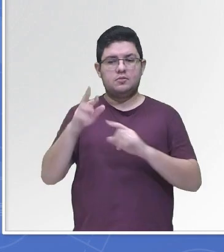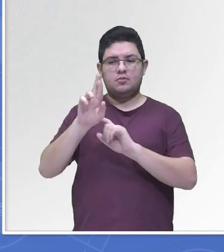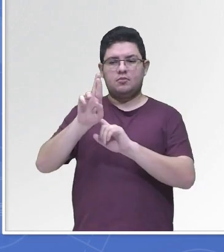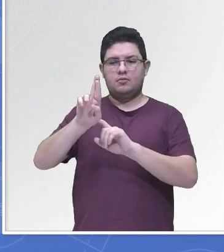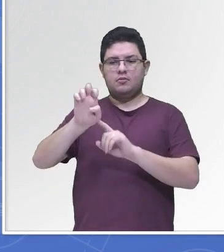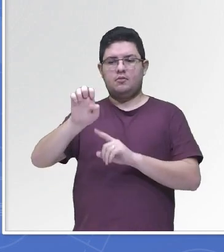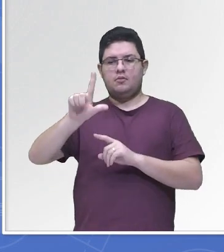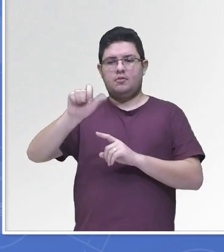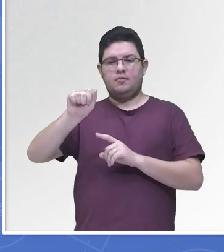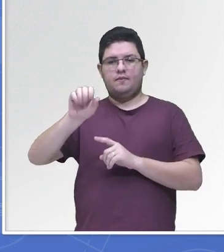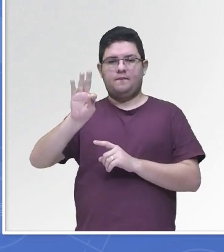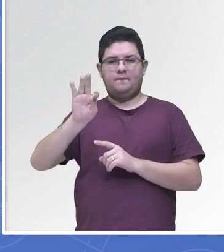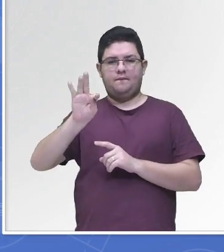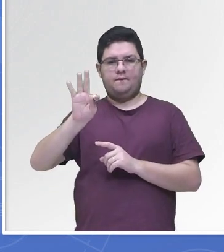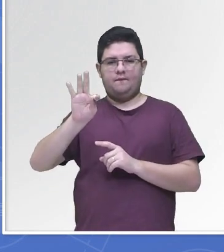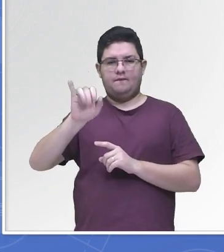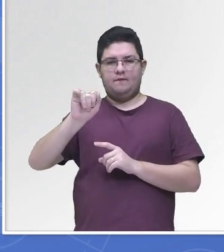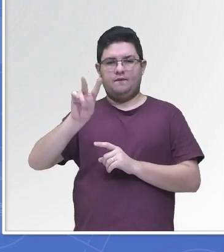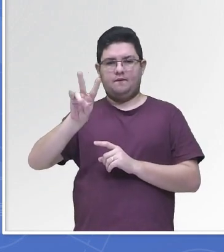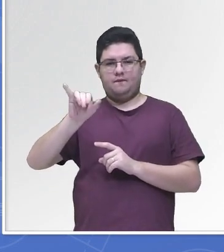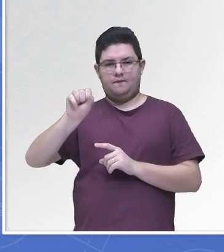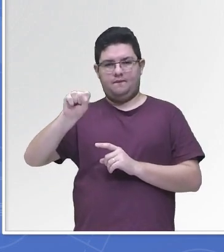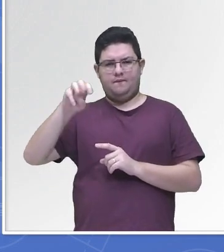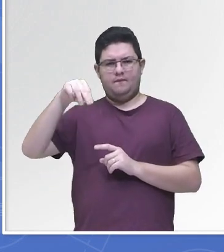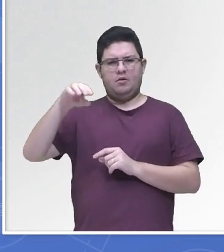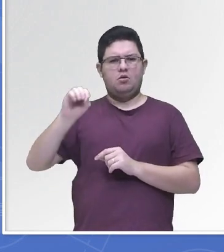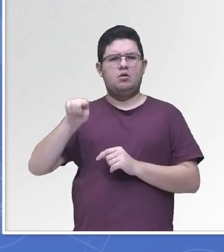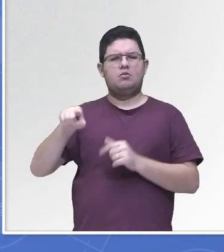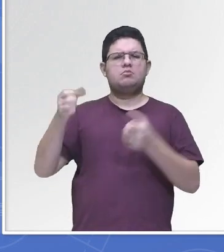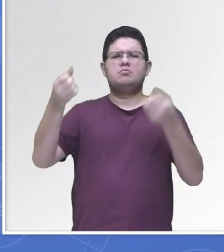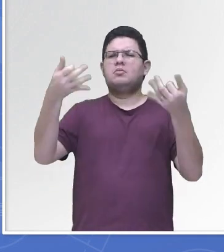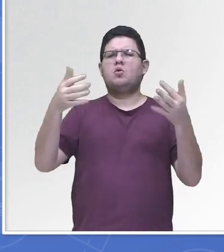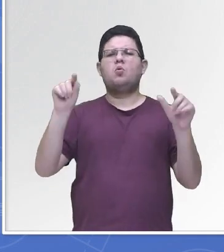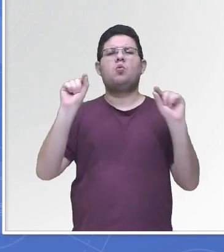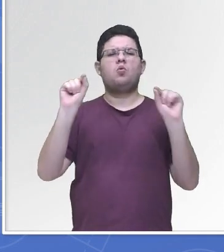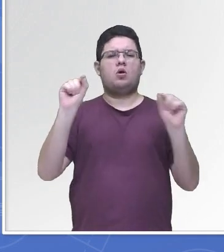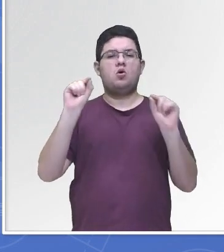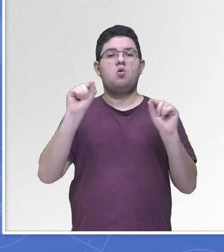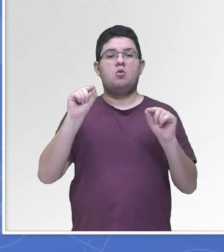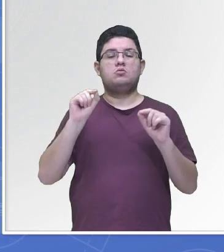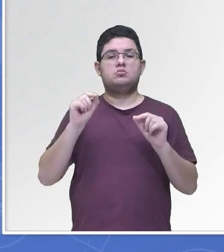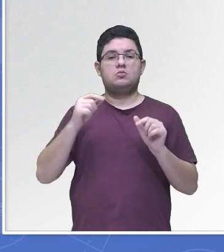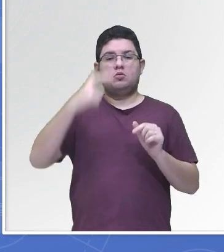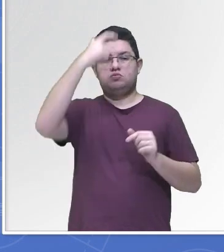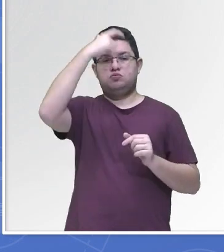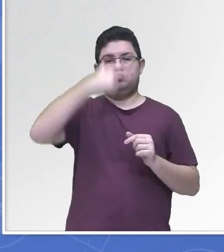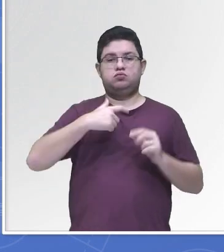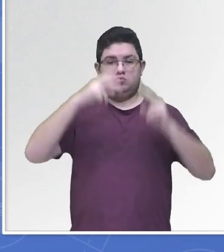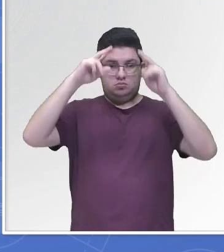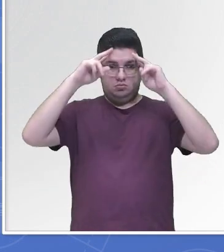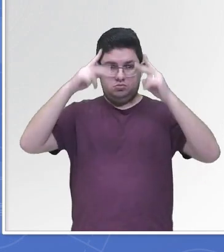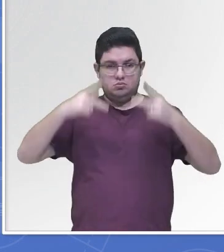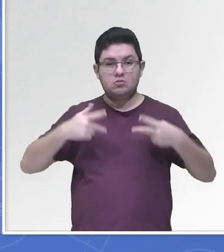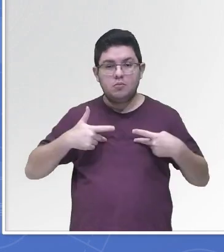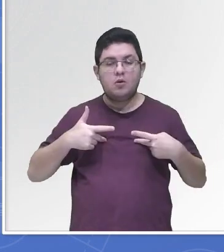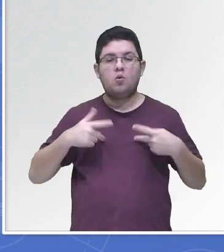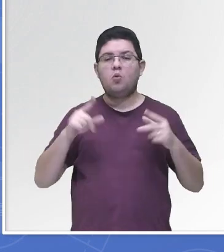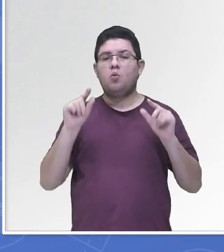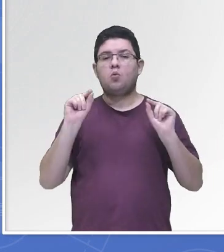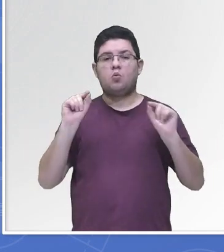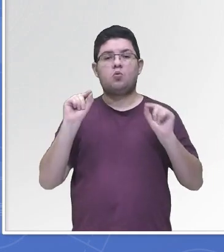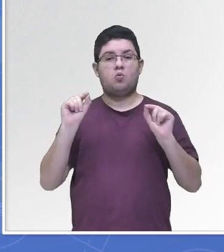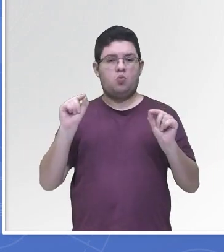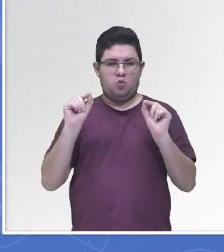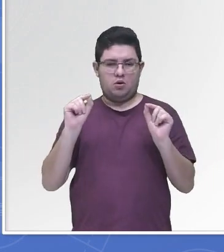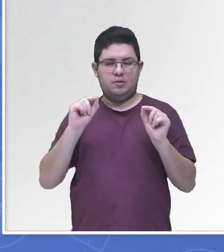relativismo cético, que vai nos dizer o seguinte, o homem é a medida de todas as coisas. Em outras palavras, o que o Protágoras estava querendo